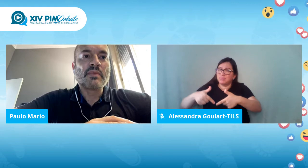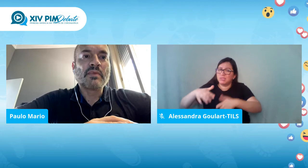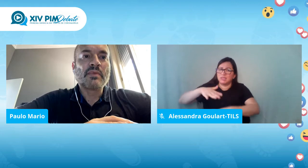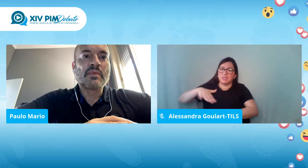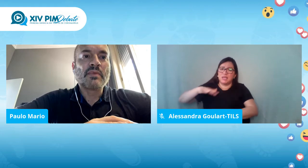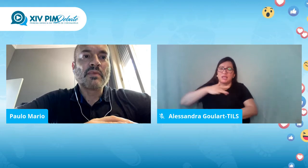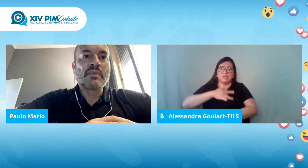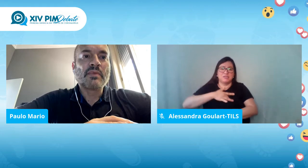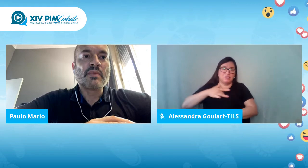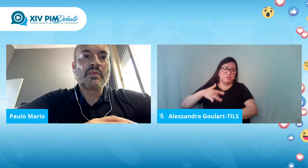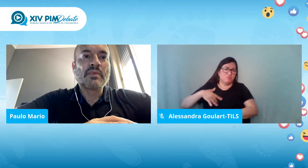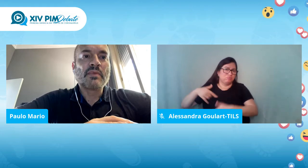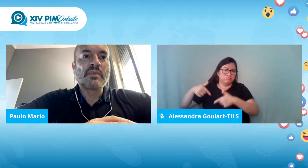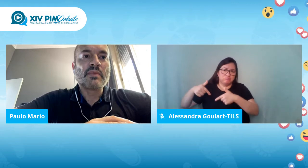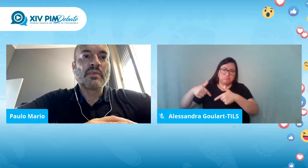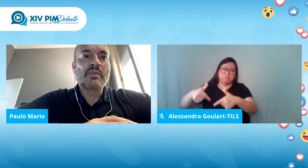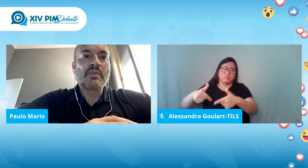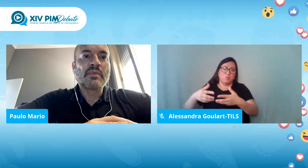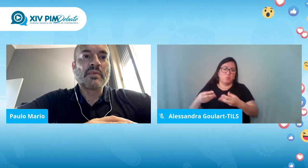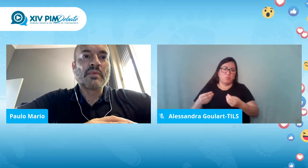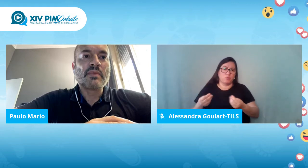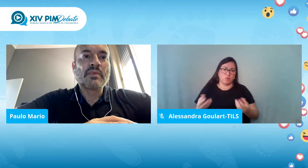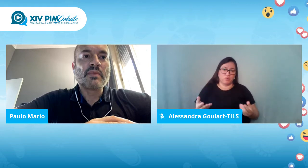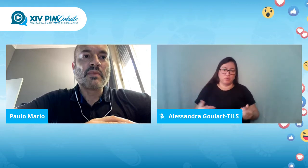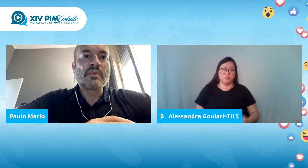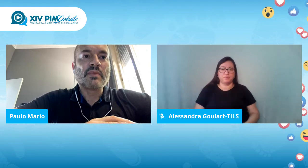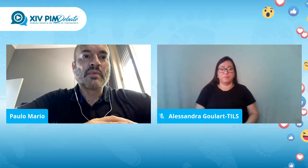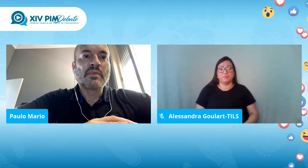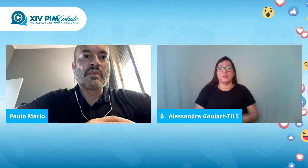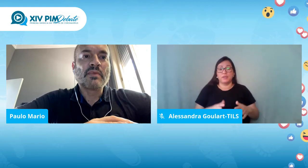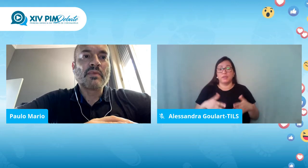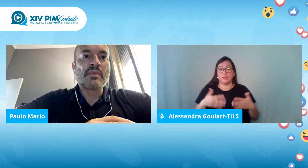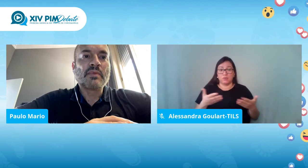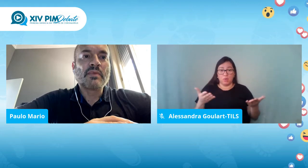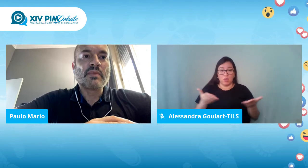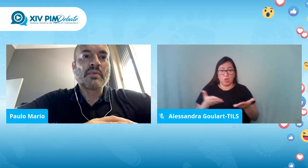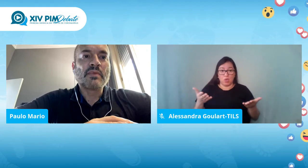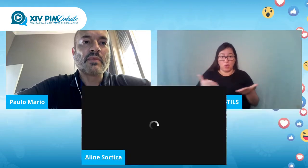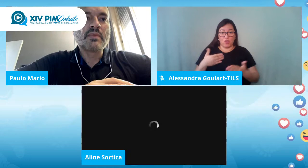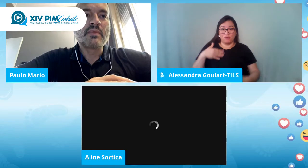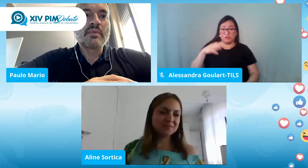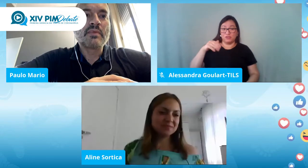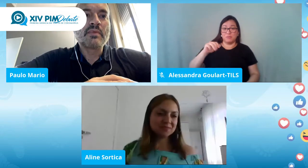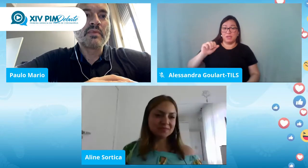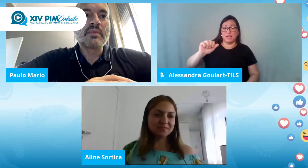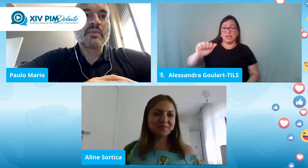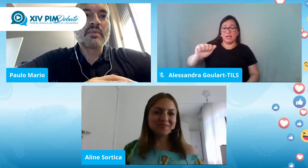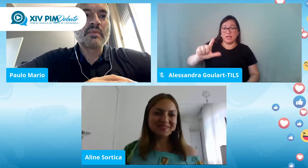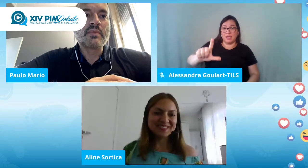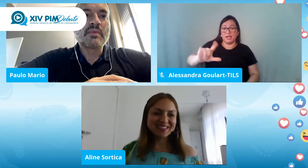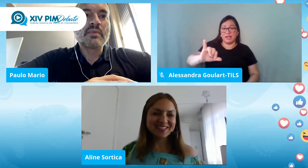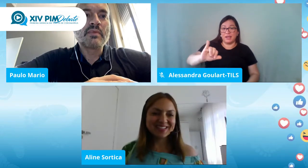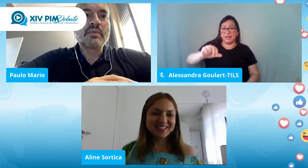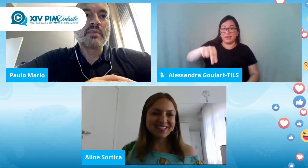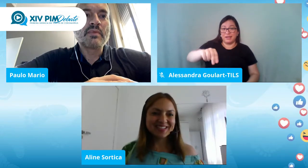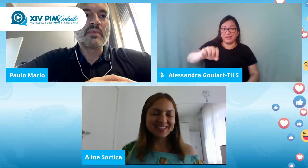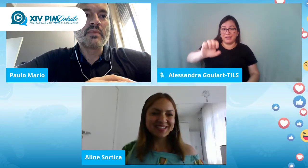Eu agora, então, chamo a Aline para seguir